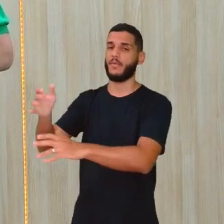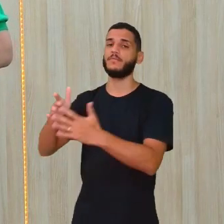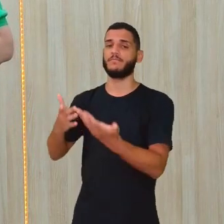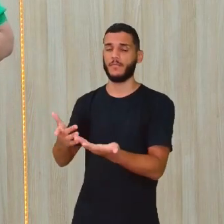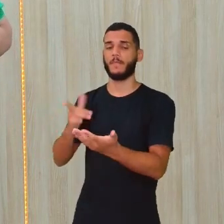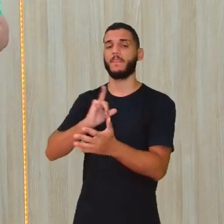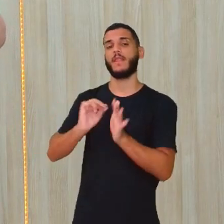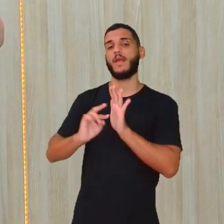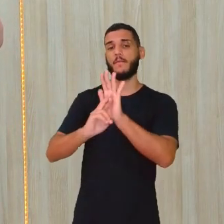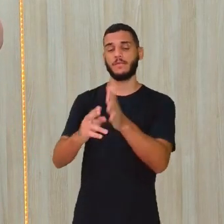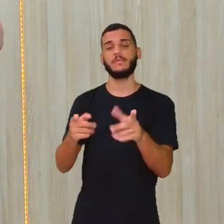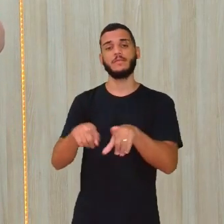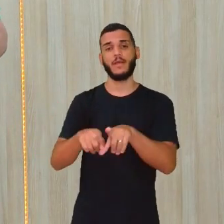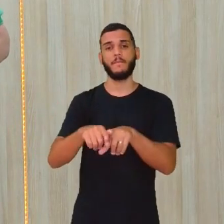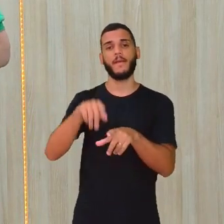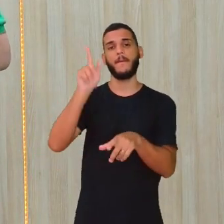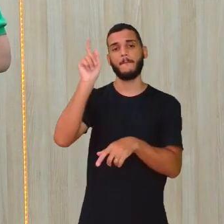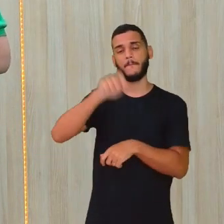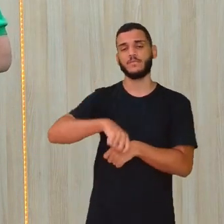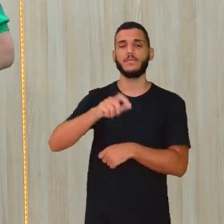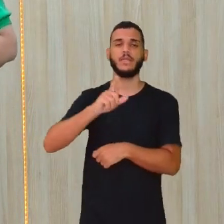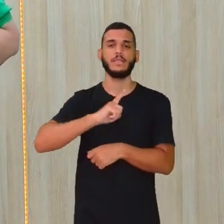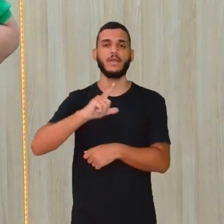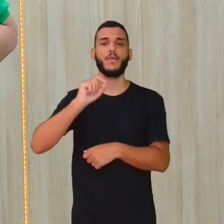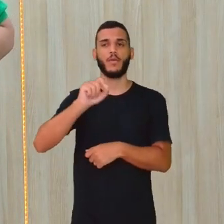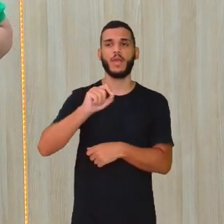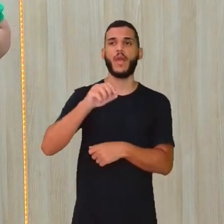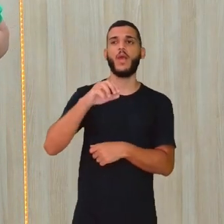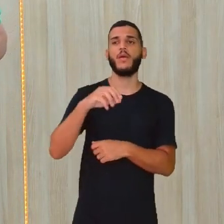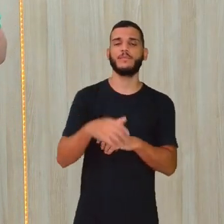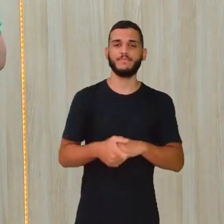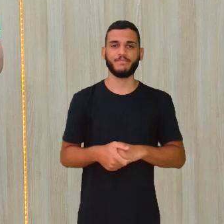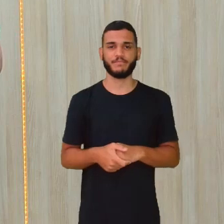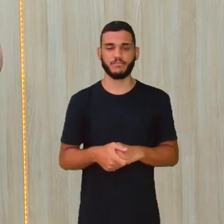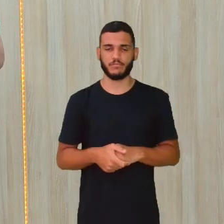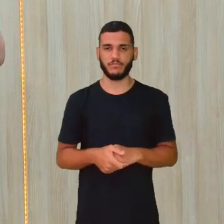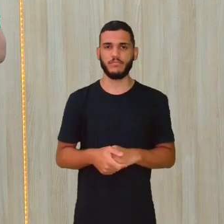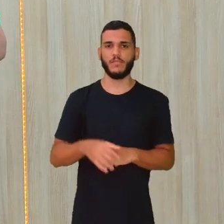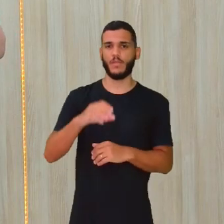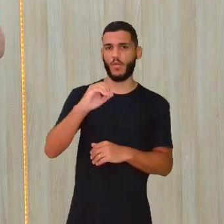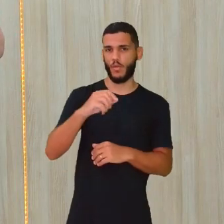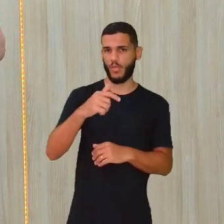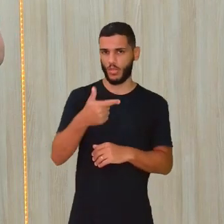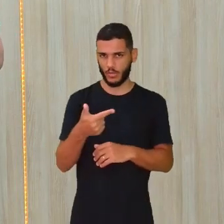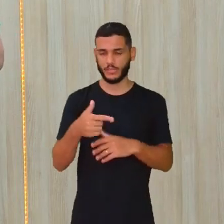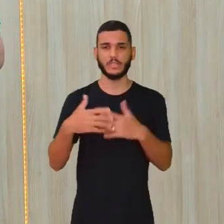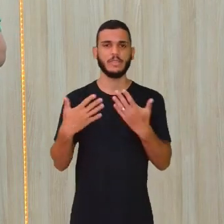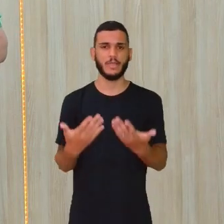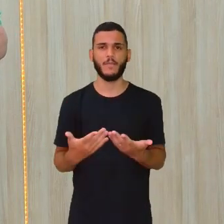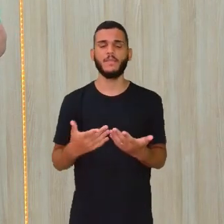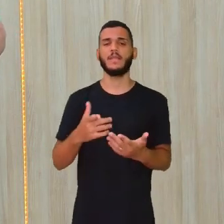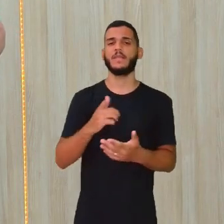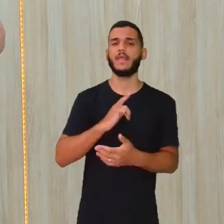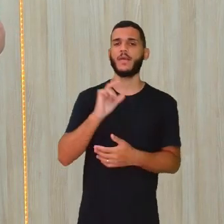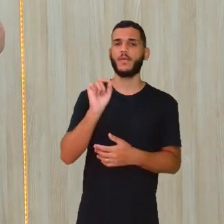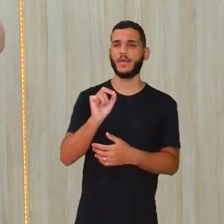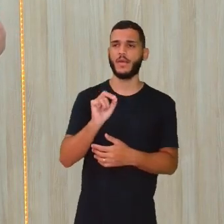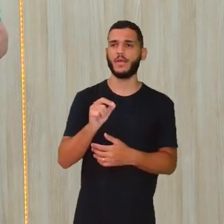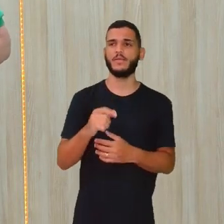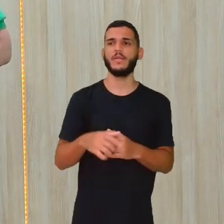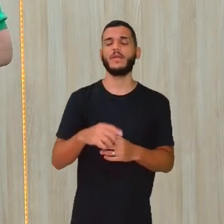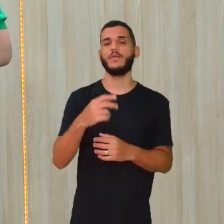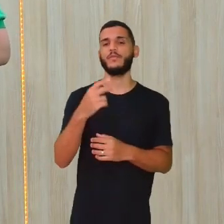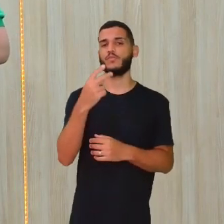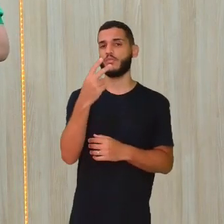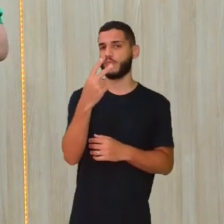representação aqui poderia ser o gás ozônio, formado aí por essas duas bolinhas, representando aí 2 átomos de